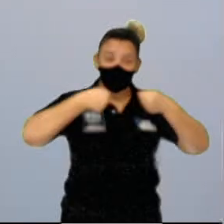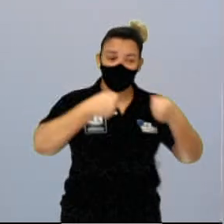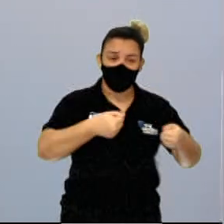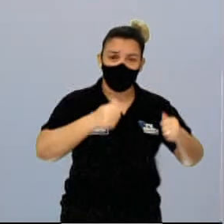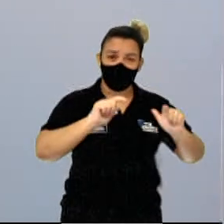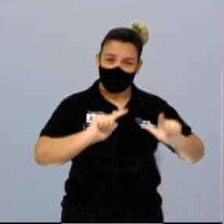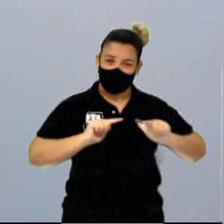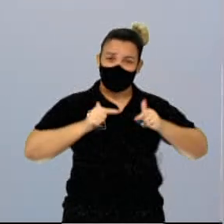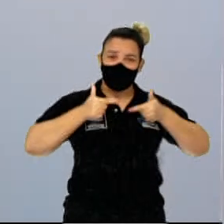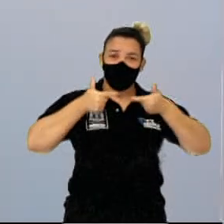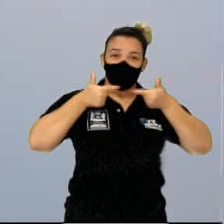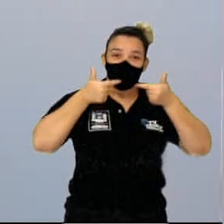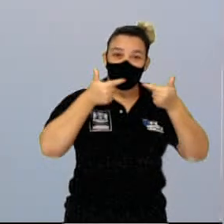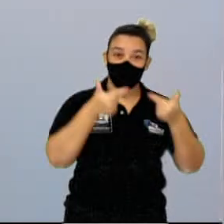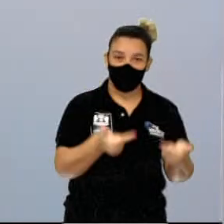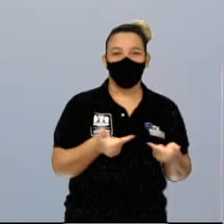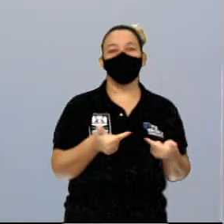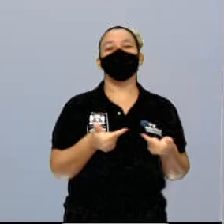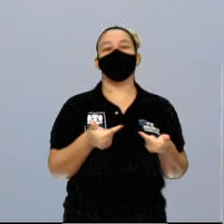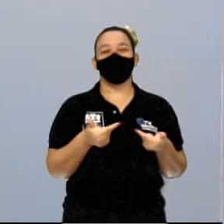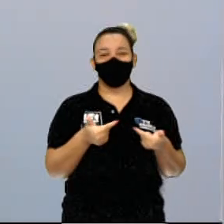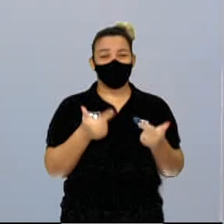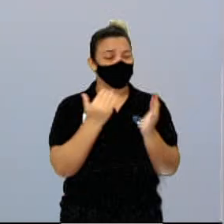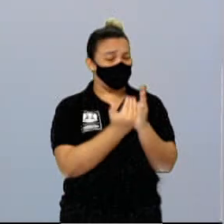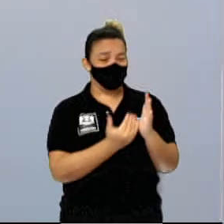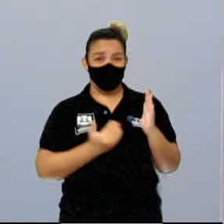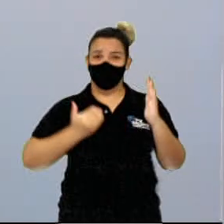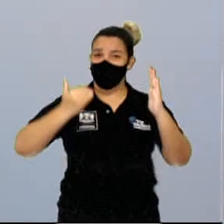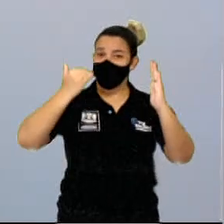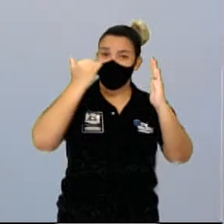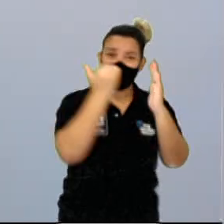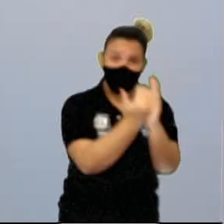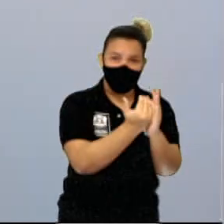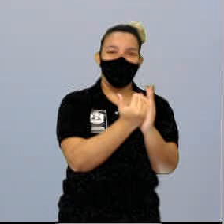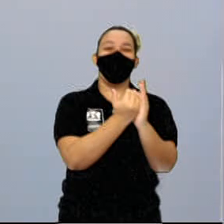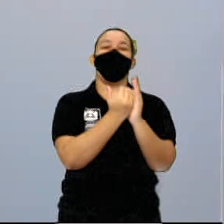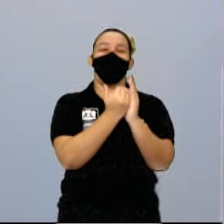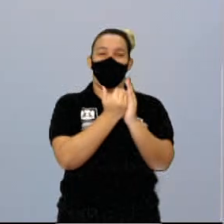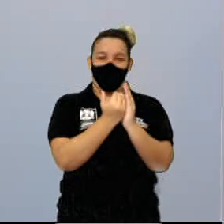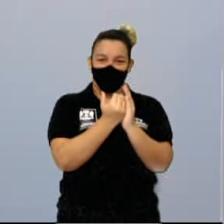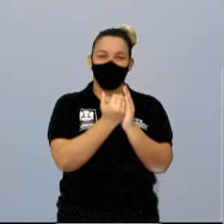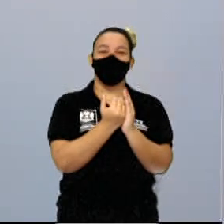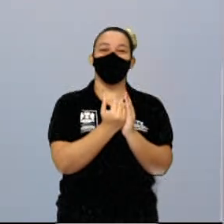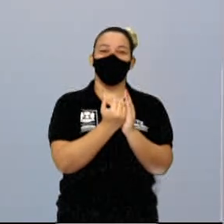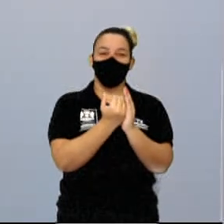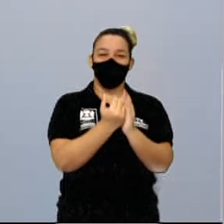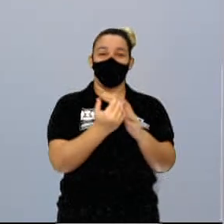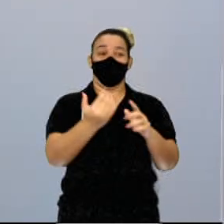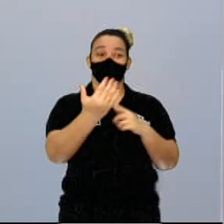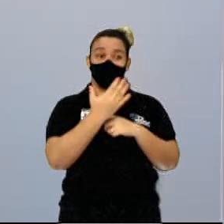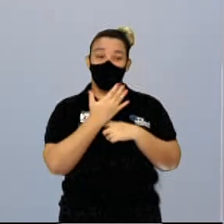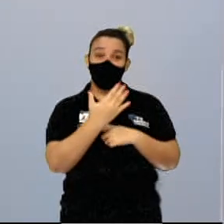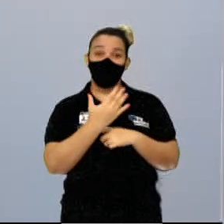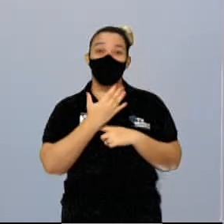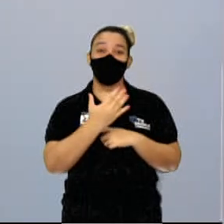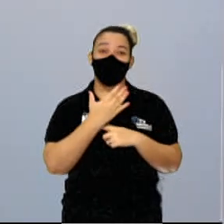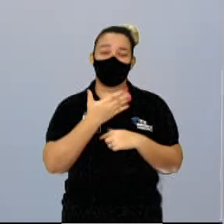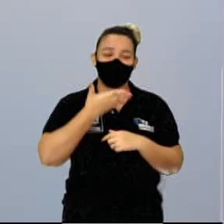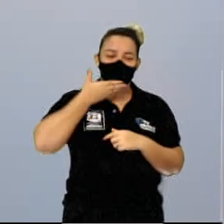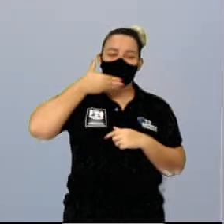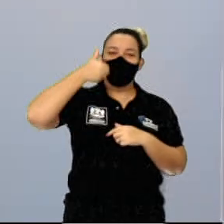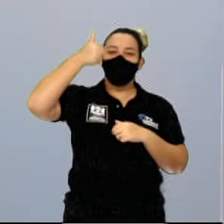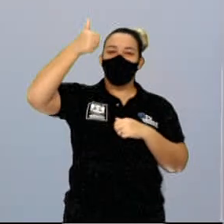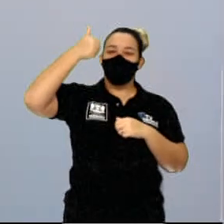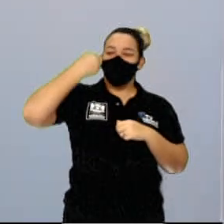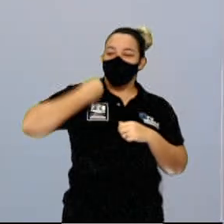que vejo essa finalidade aí muito mais do que um cumprimento de obrigação. Mas eu vejo que ela vai trazer para mim melhorias,